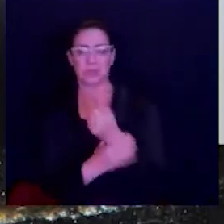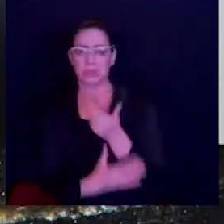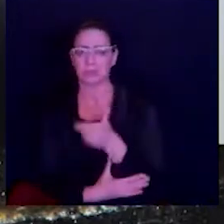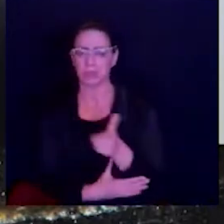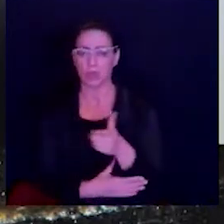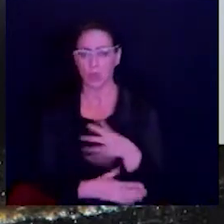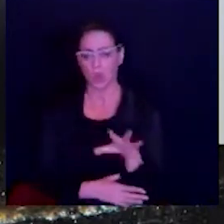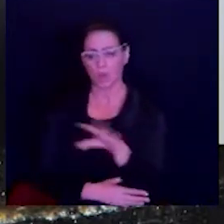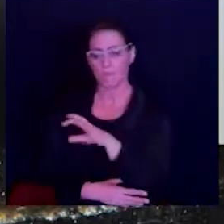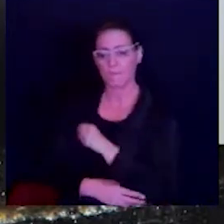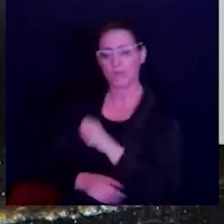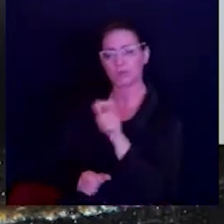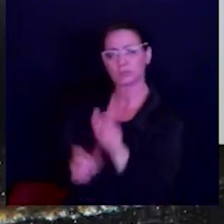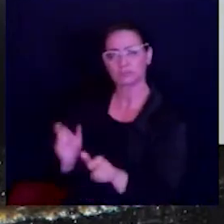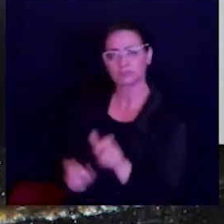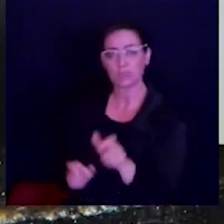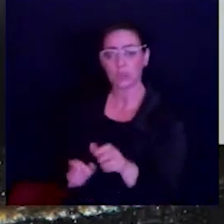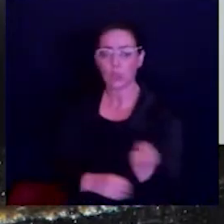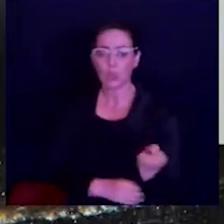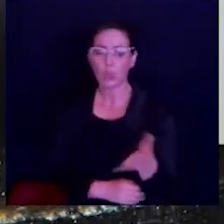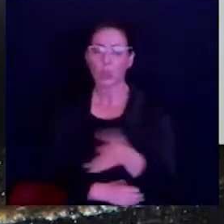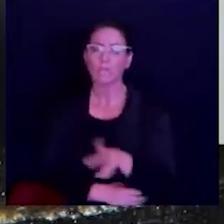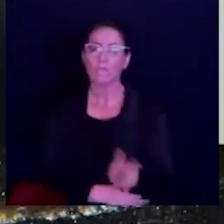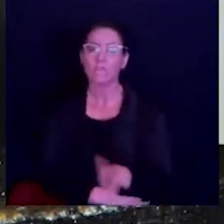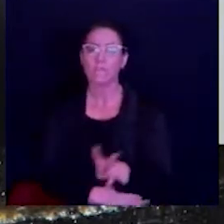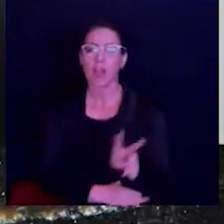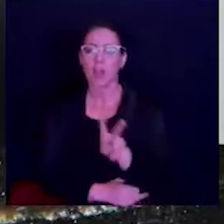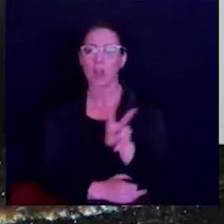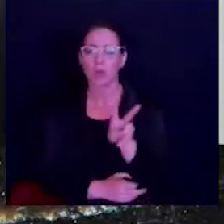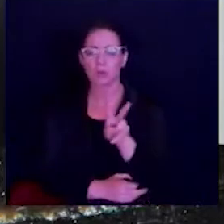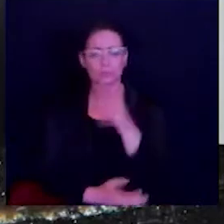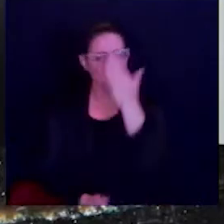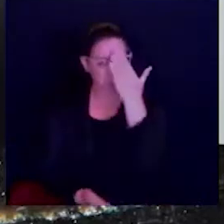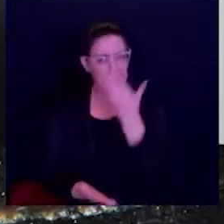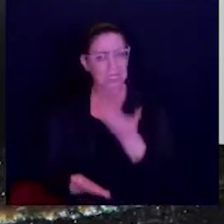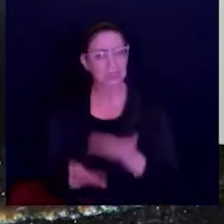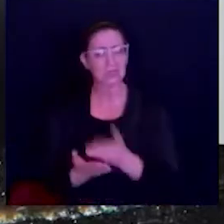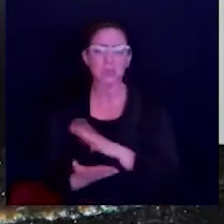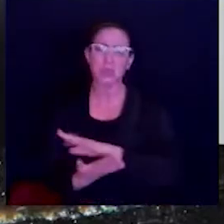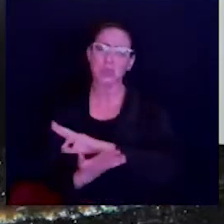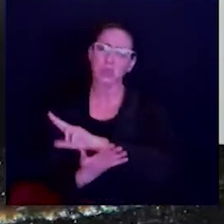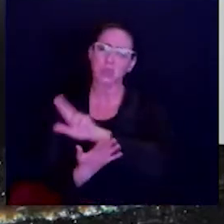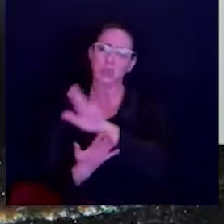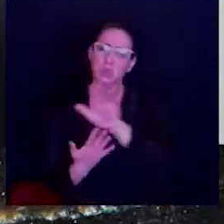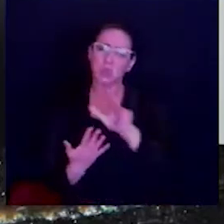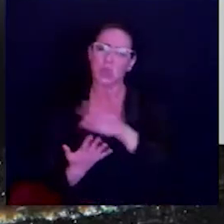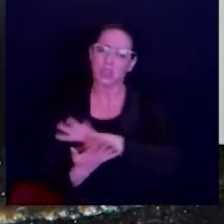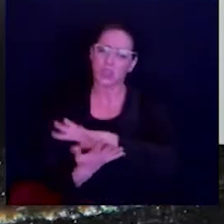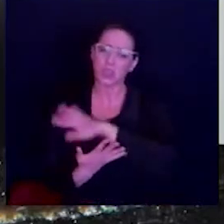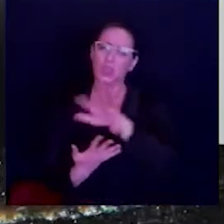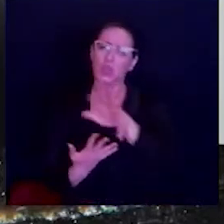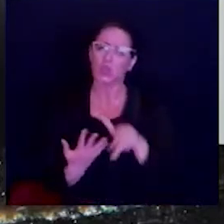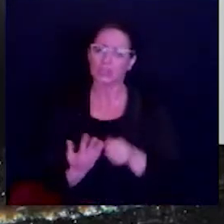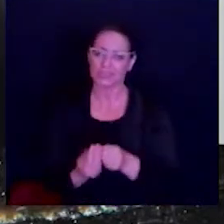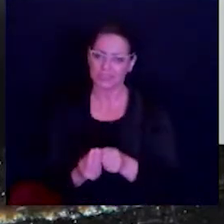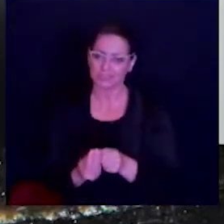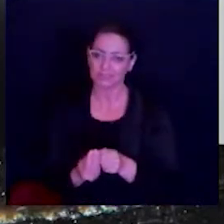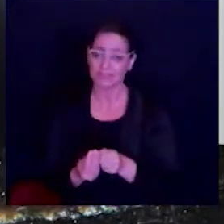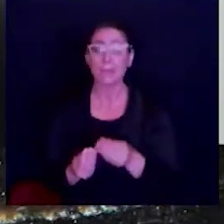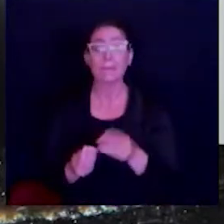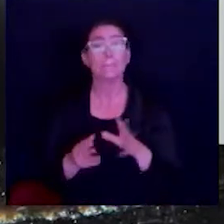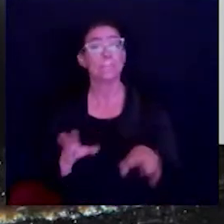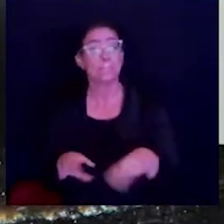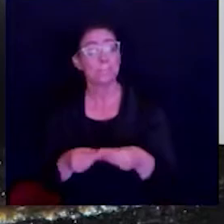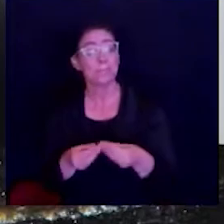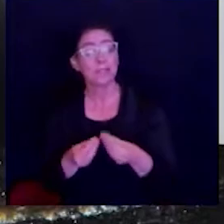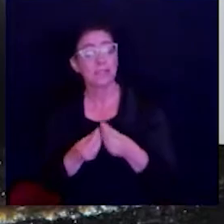ao próximo, novos valores? Acredito que todas elas, né? Mas na minha visão, acho que a